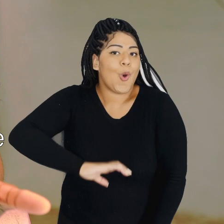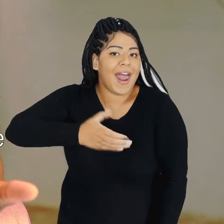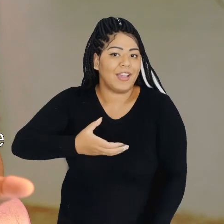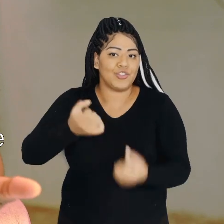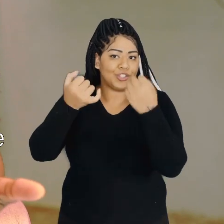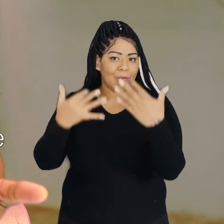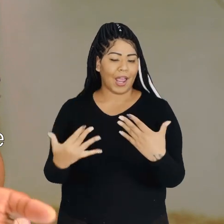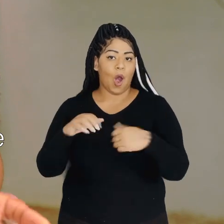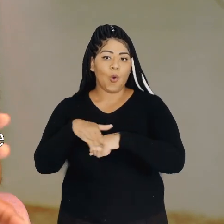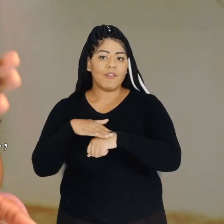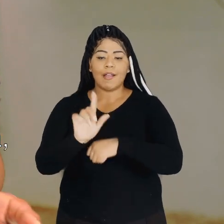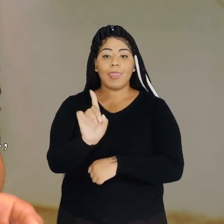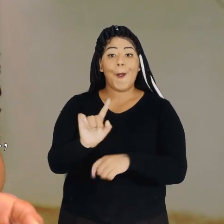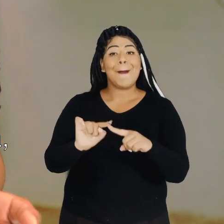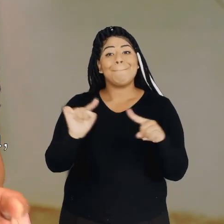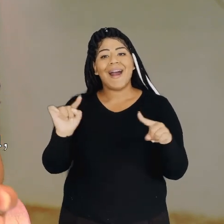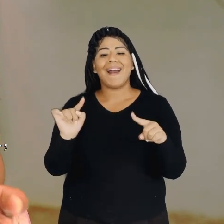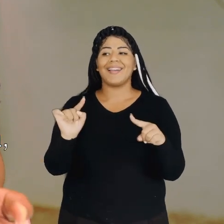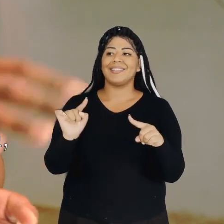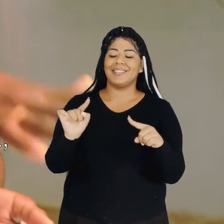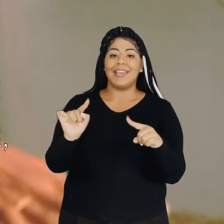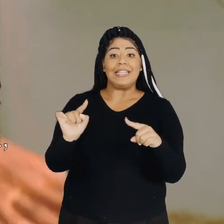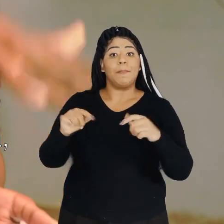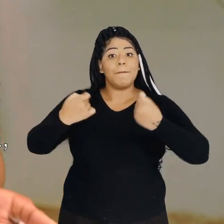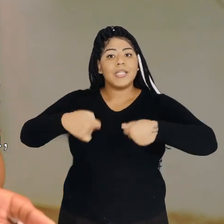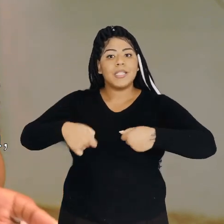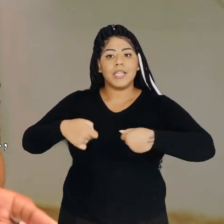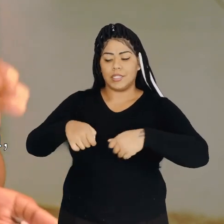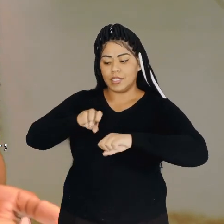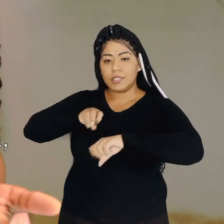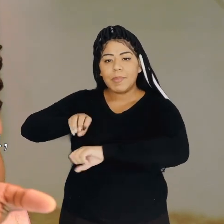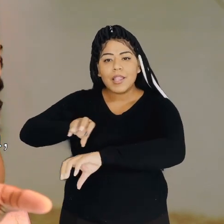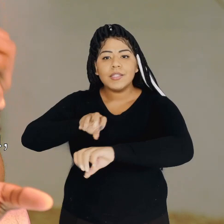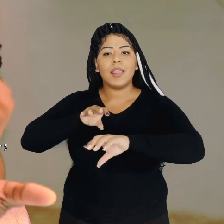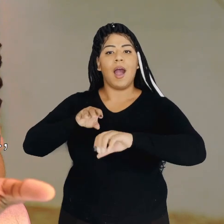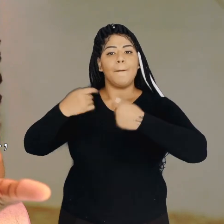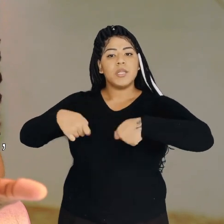de conversar com a menina desde quando ela é pequenininha, vai crescendo, vai